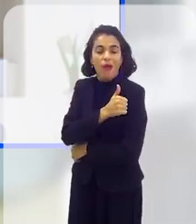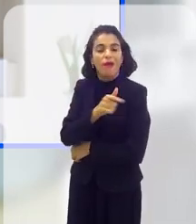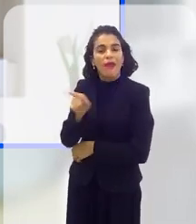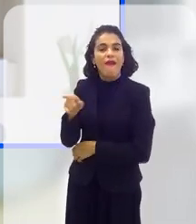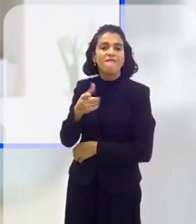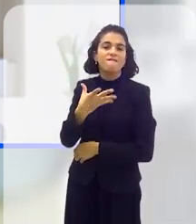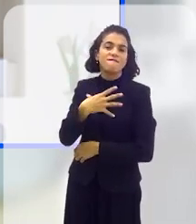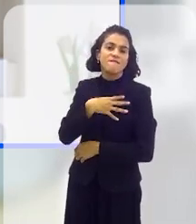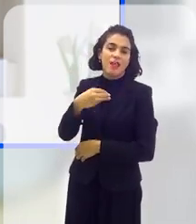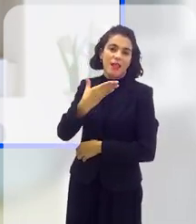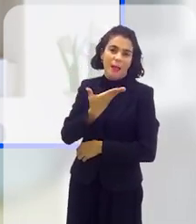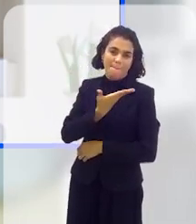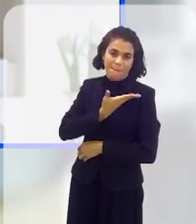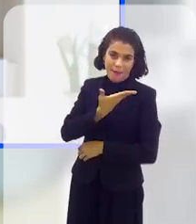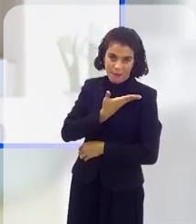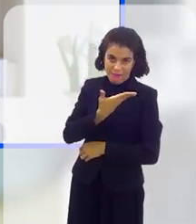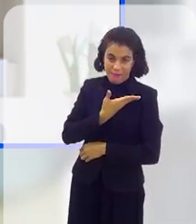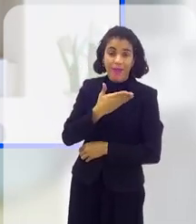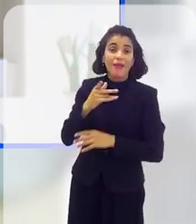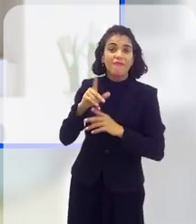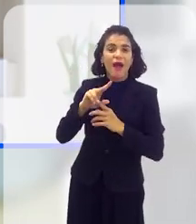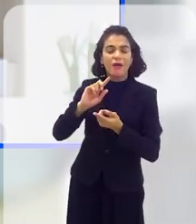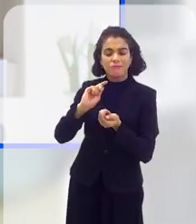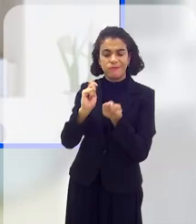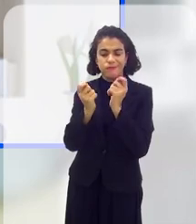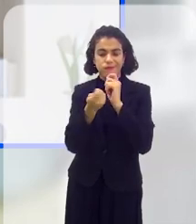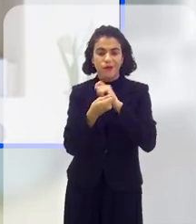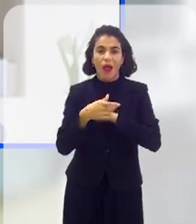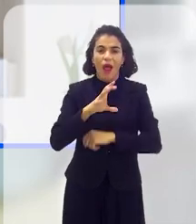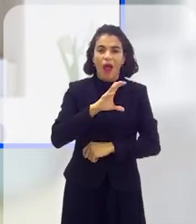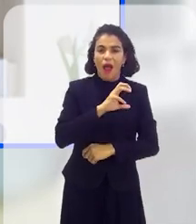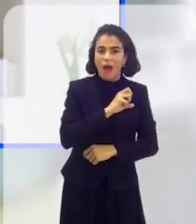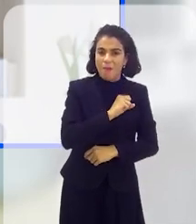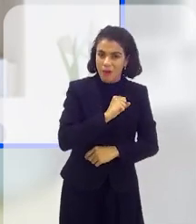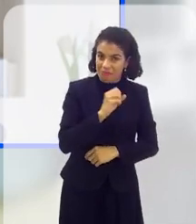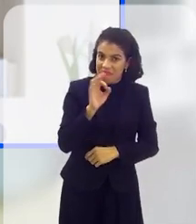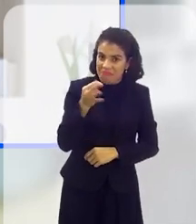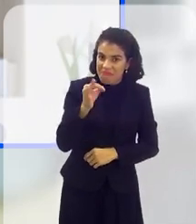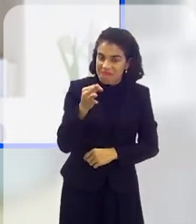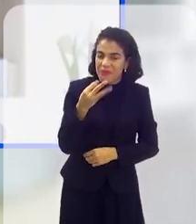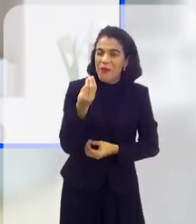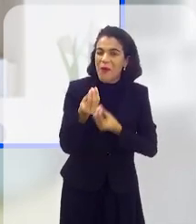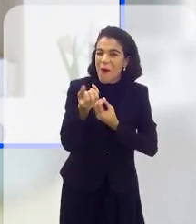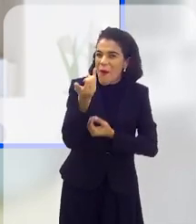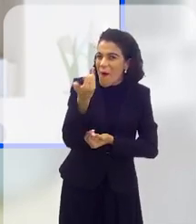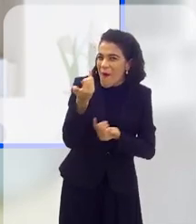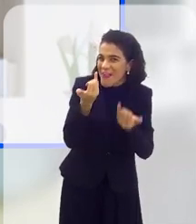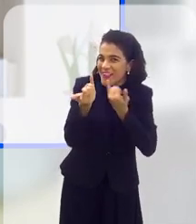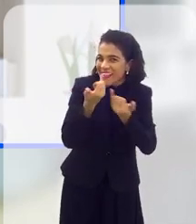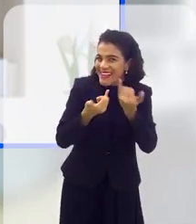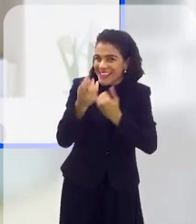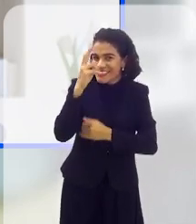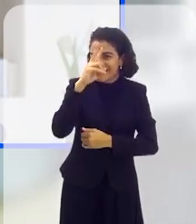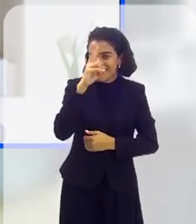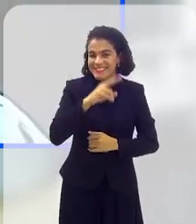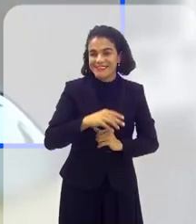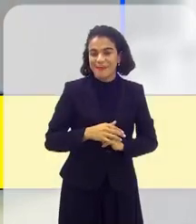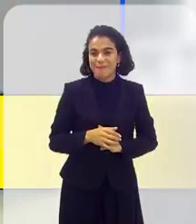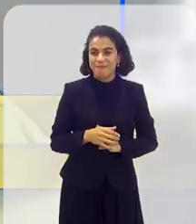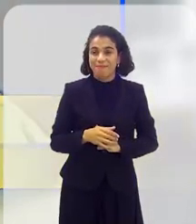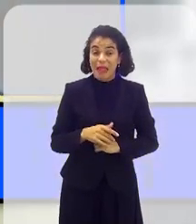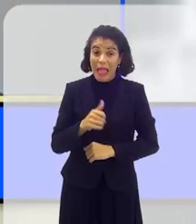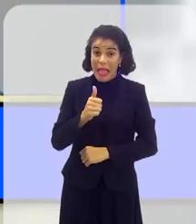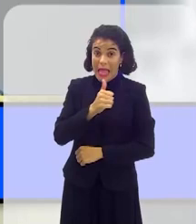que seria a futura paixão da vida dela ali, é isso? Você conta um pouco dessa história para a gente agora.